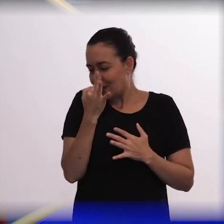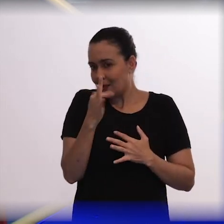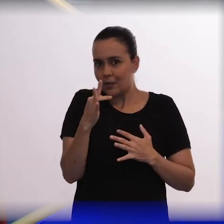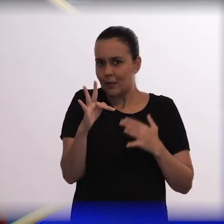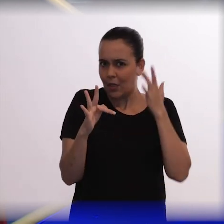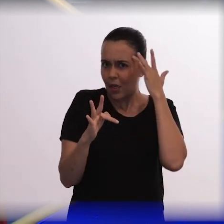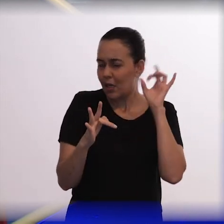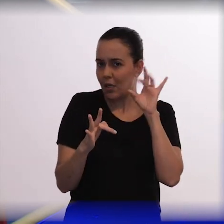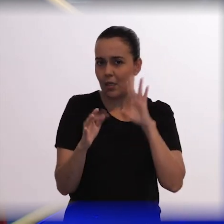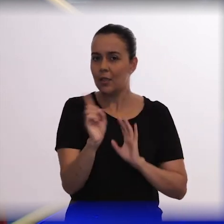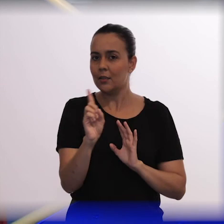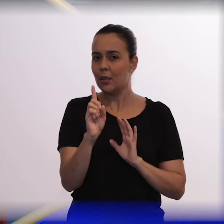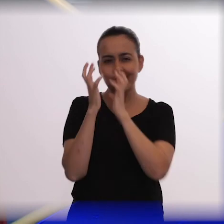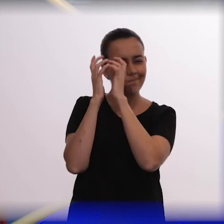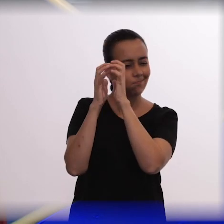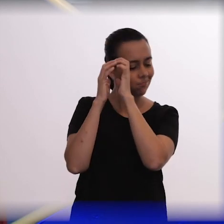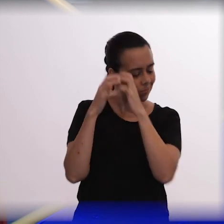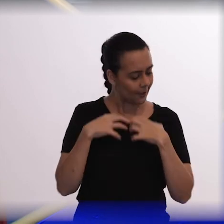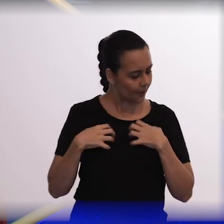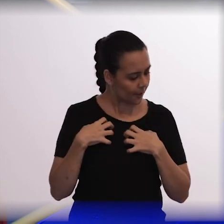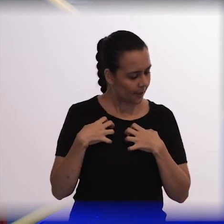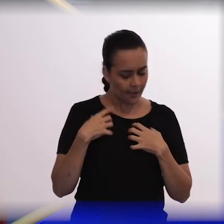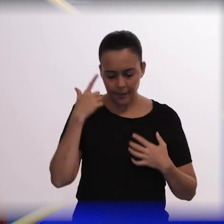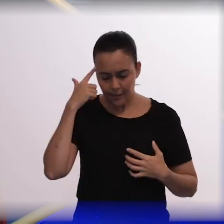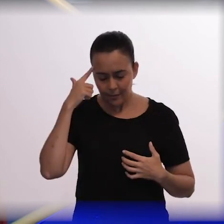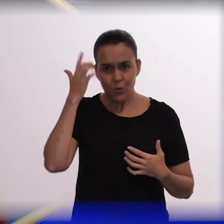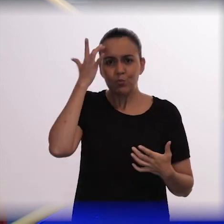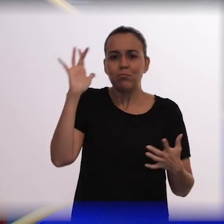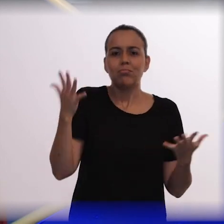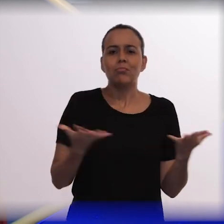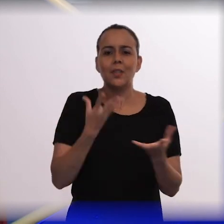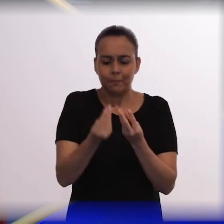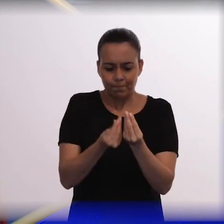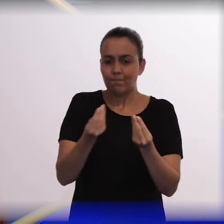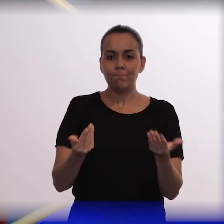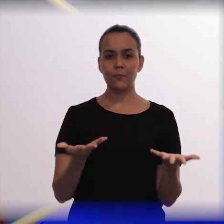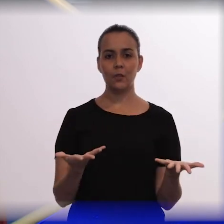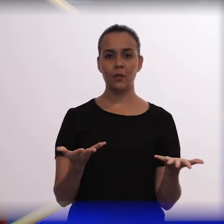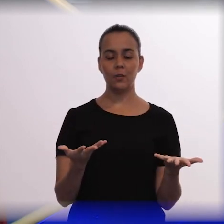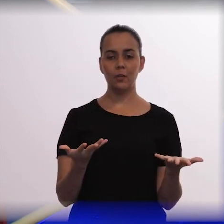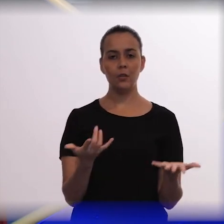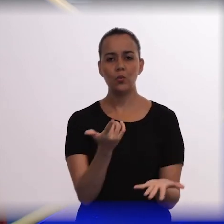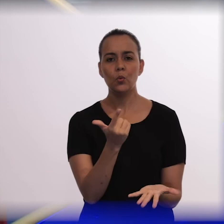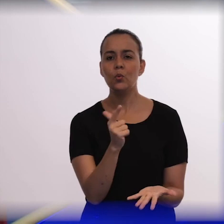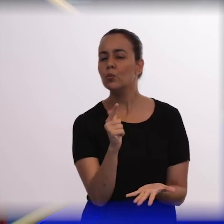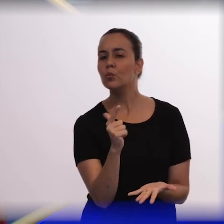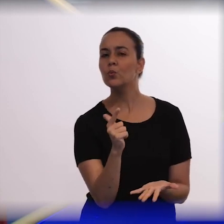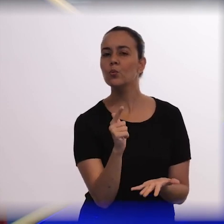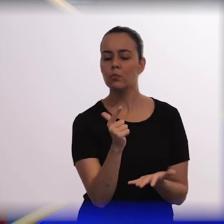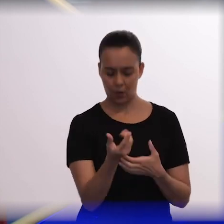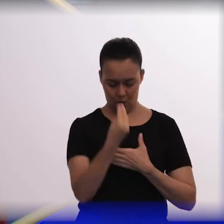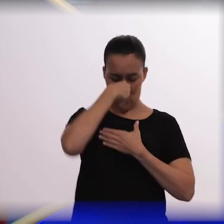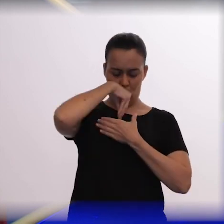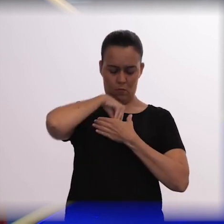processo fechado. Ela não me leva a um apelo. É algo que se encerra em si, dentro de mim.